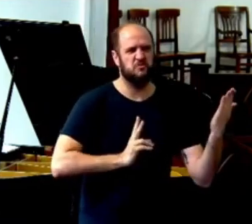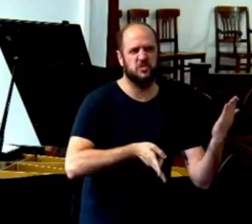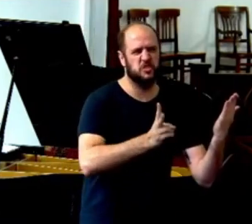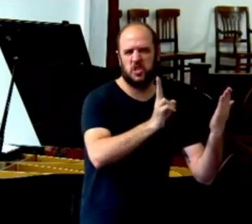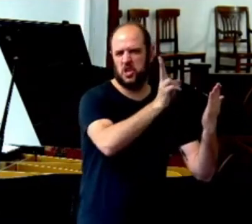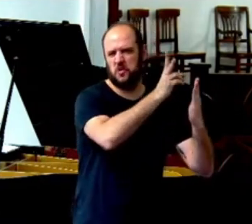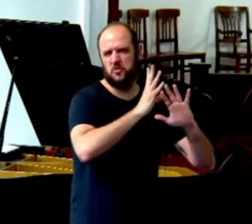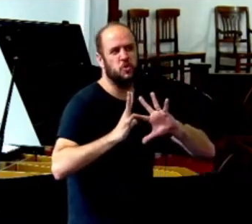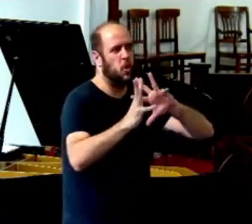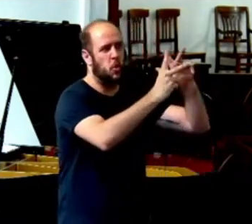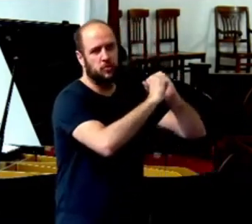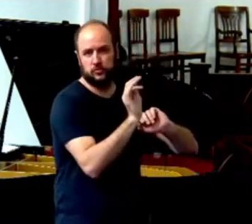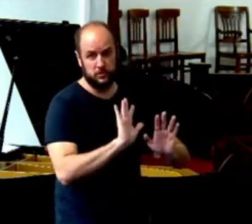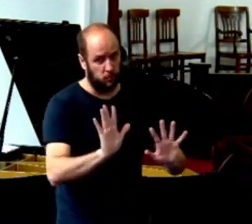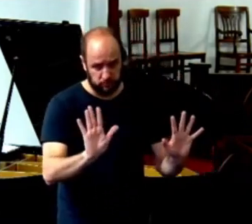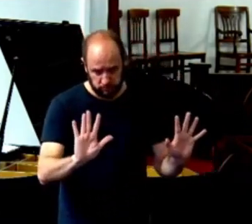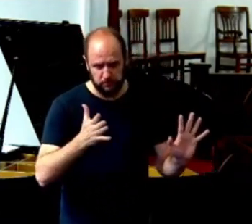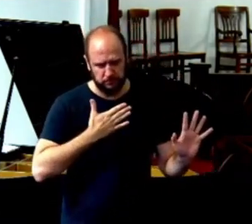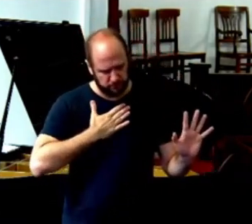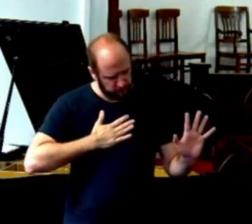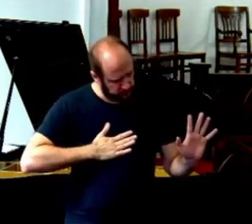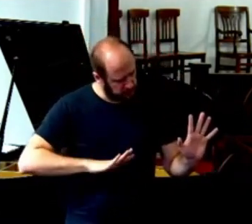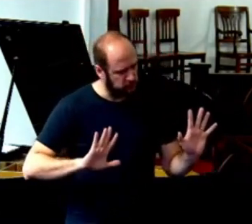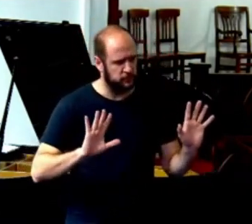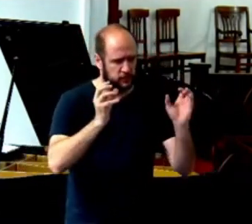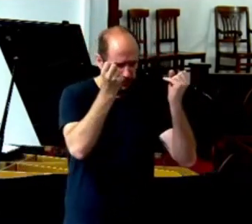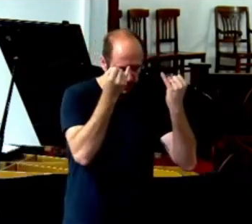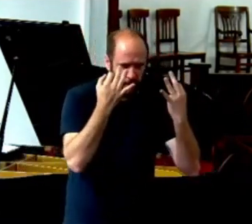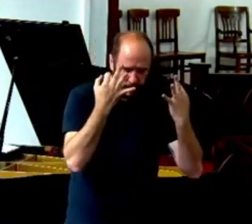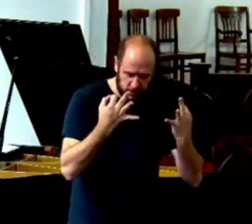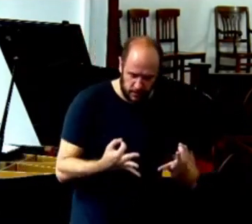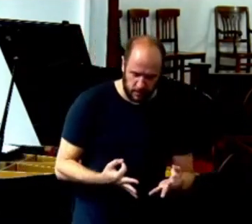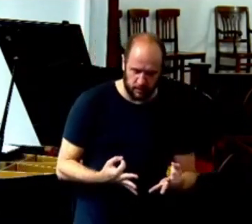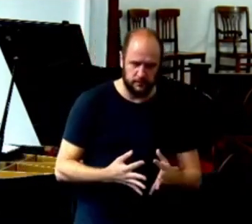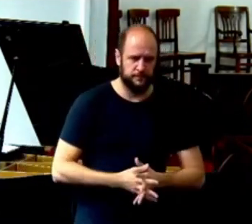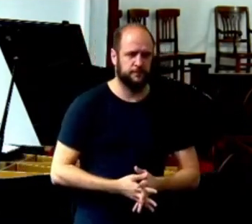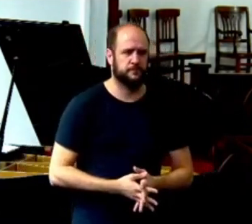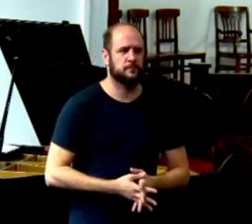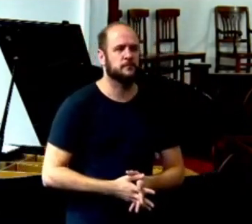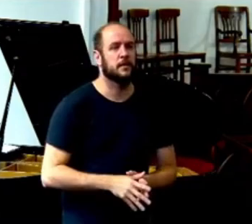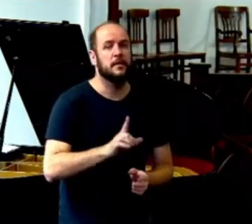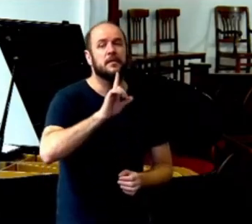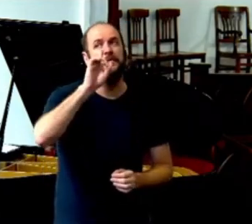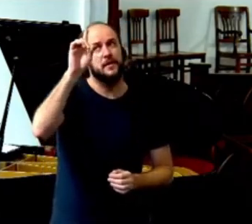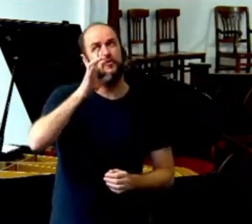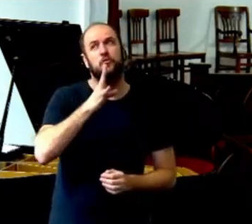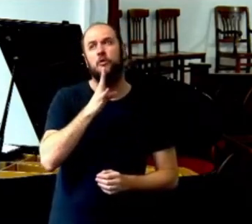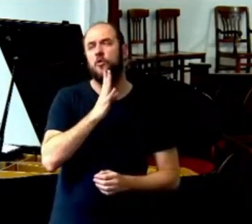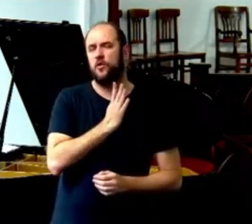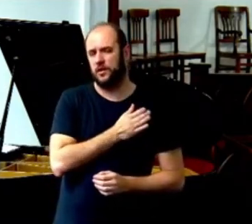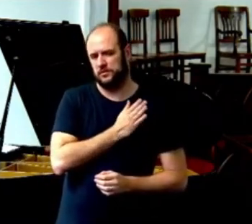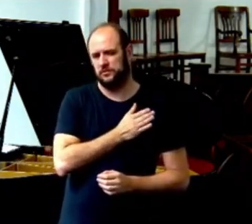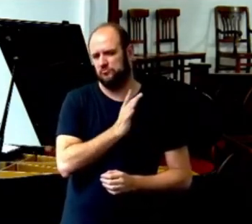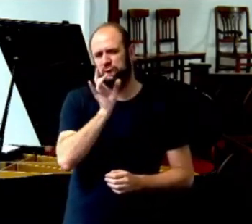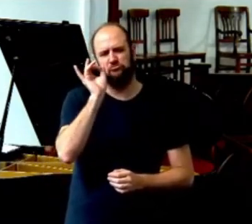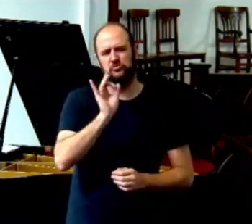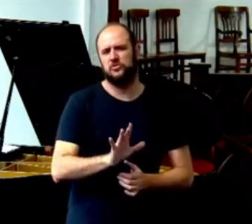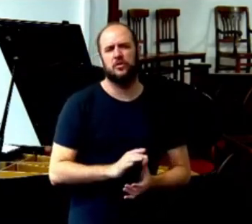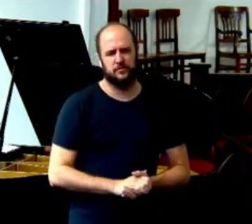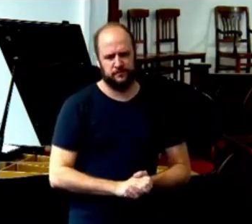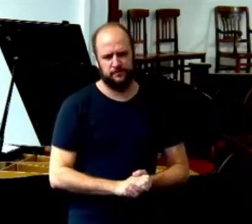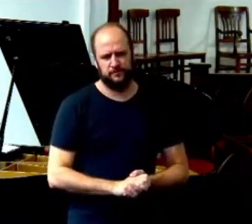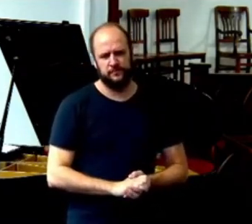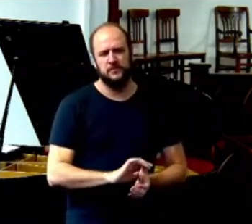hipócrita. Por favor, não me entenda mal. Somente Deus conhece o coração dos